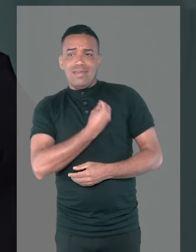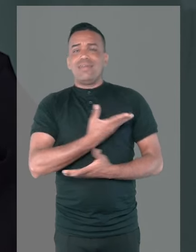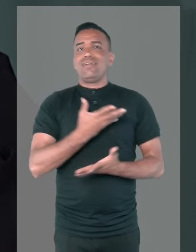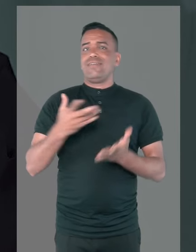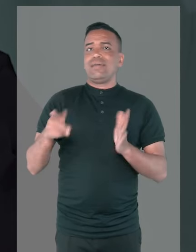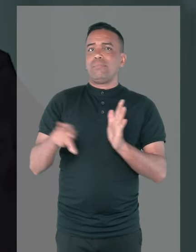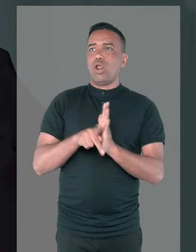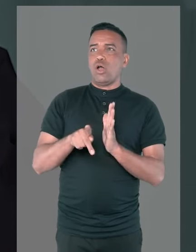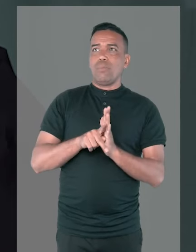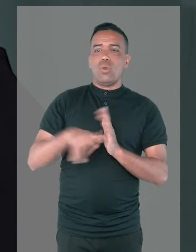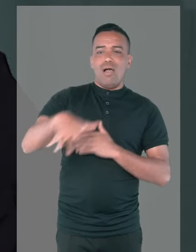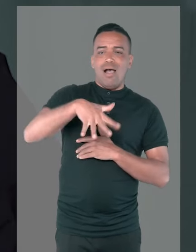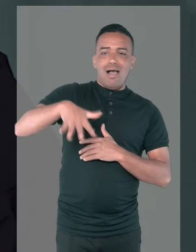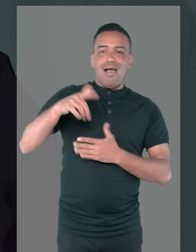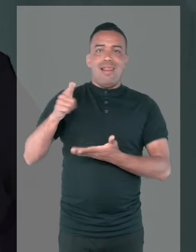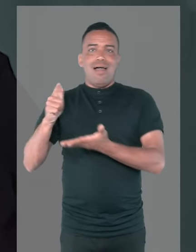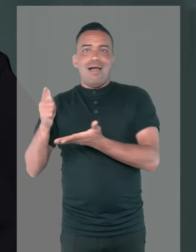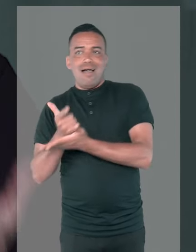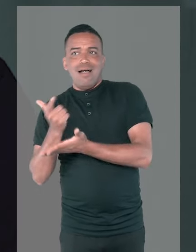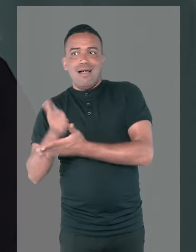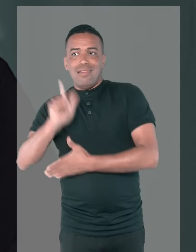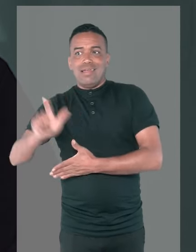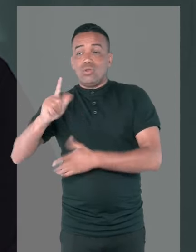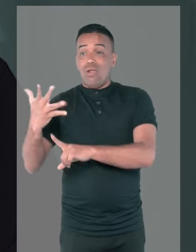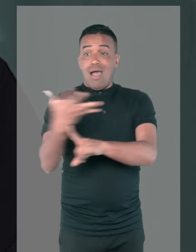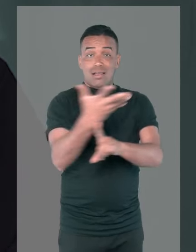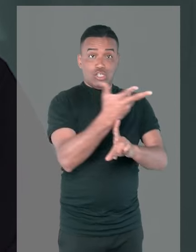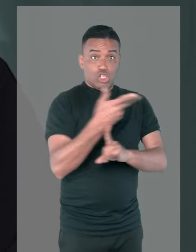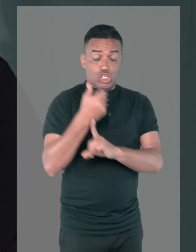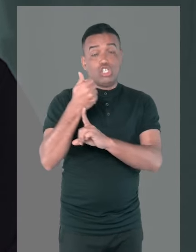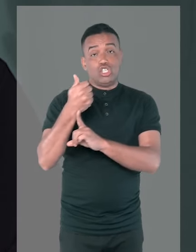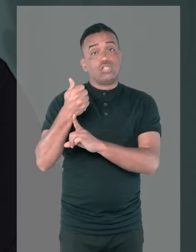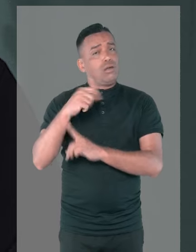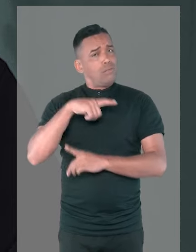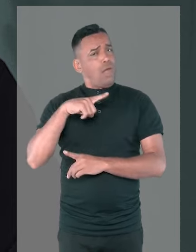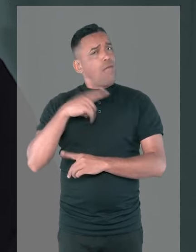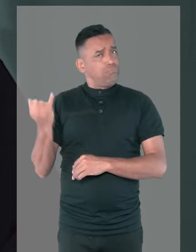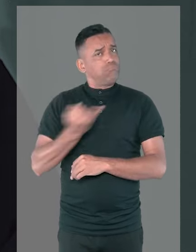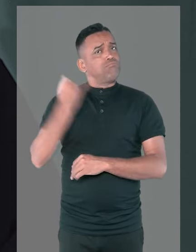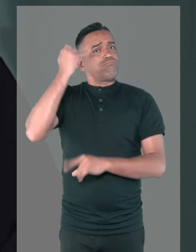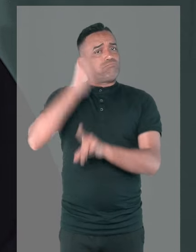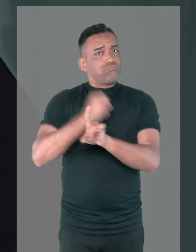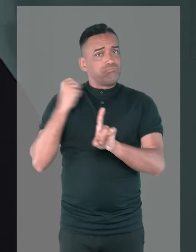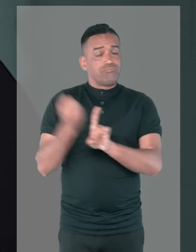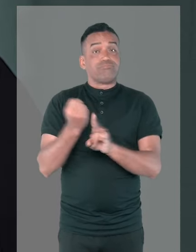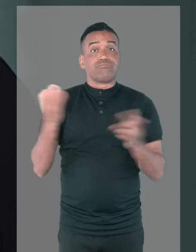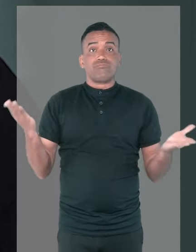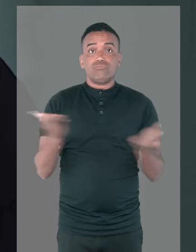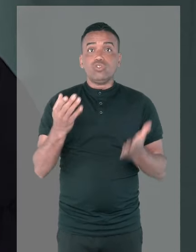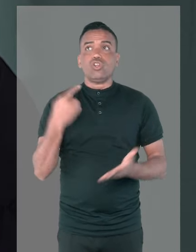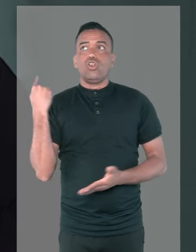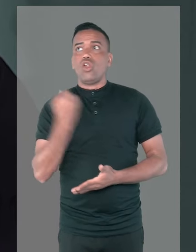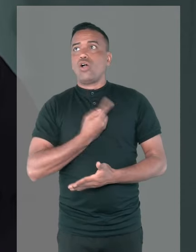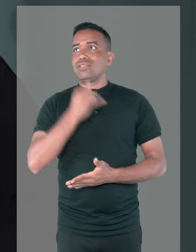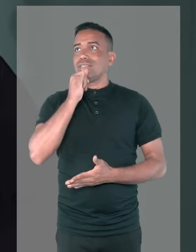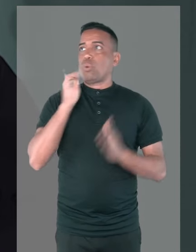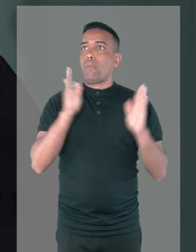literatura como uma atividade artística que tem qualquer importância social. Hoje nós vivemos o período